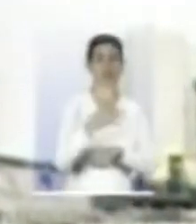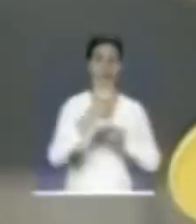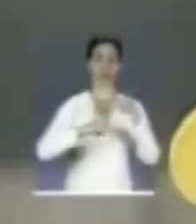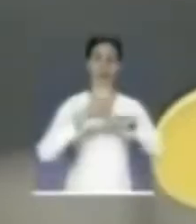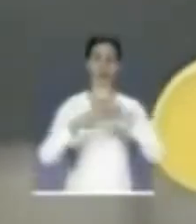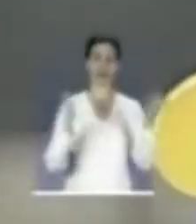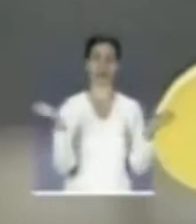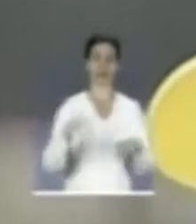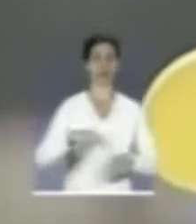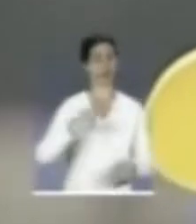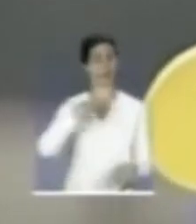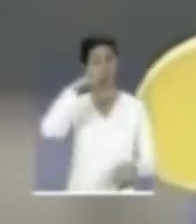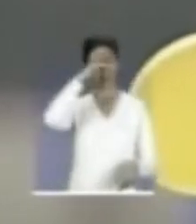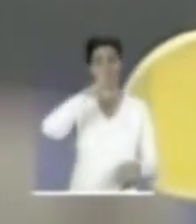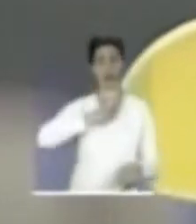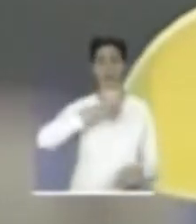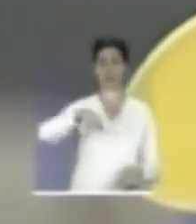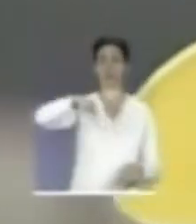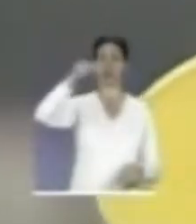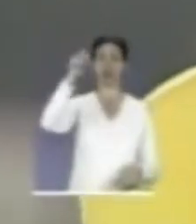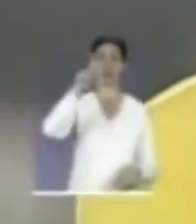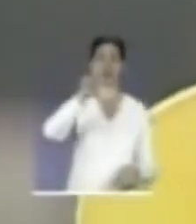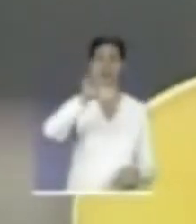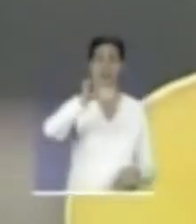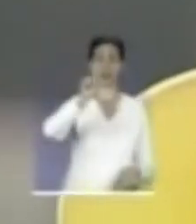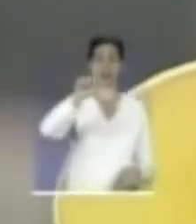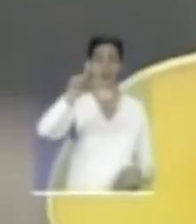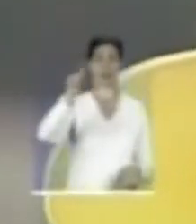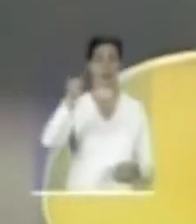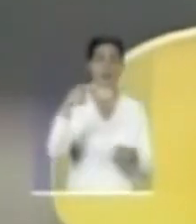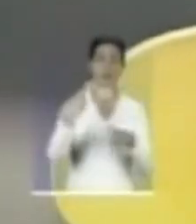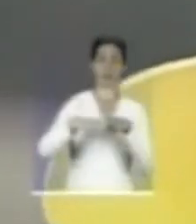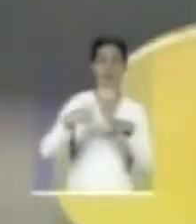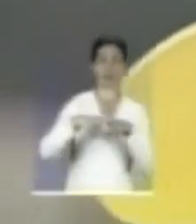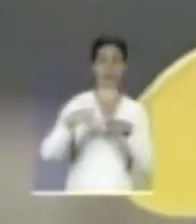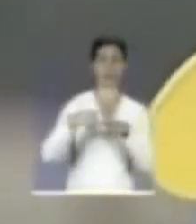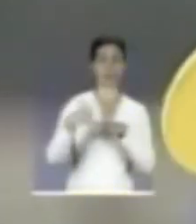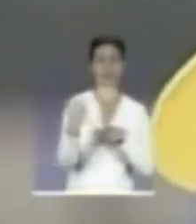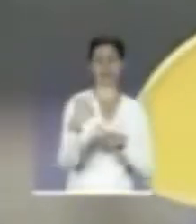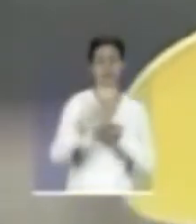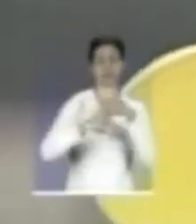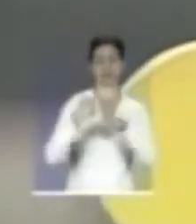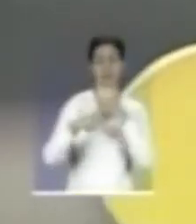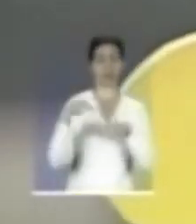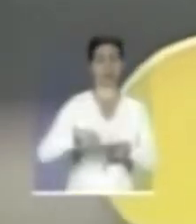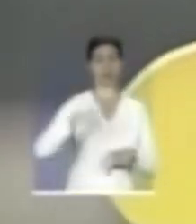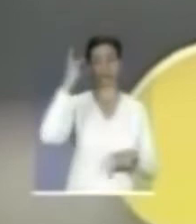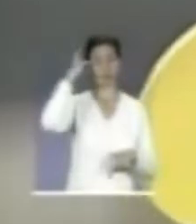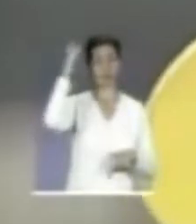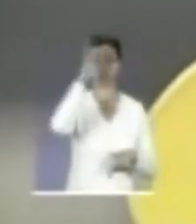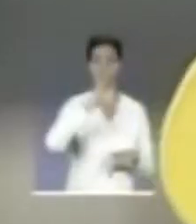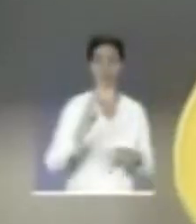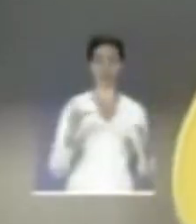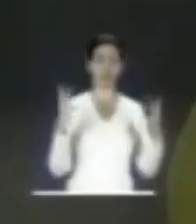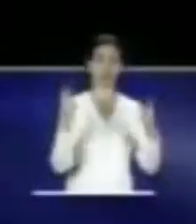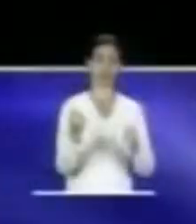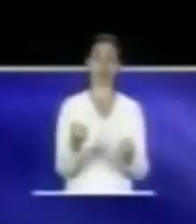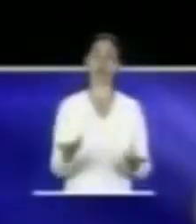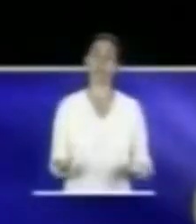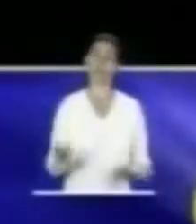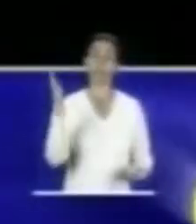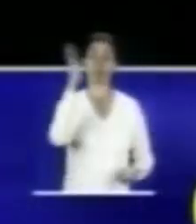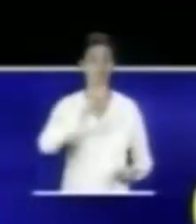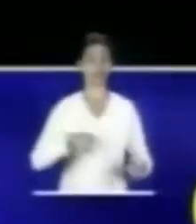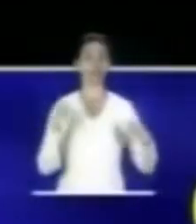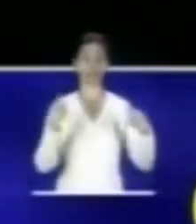gerar emprego. O Geraldo Alckmin é a pessoa escolhida para poder resolver o nosso problema de desemprego, principalmente aqui na Grande São Paulo ou no Brasil inteiro.